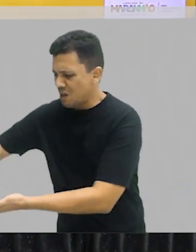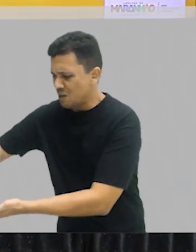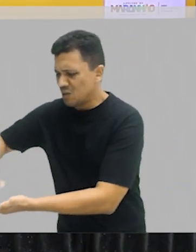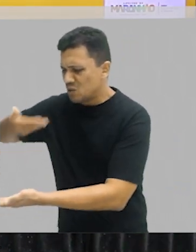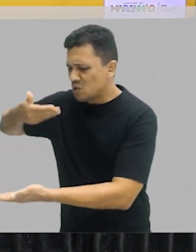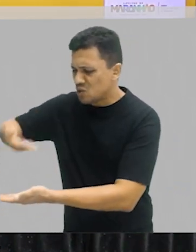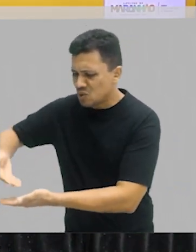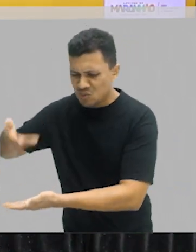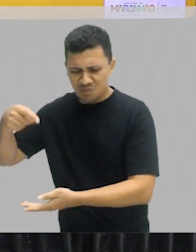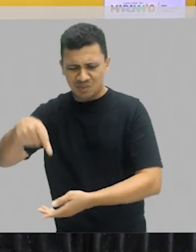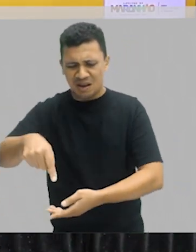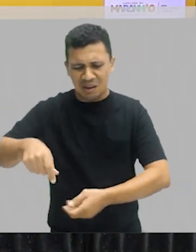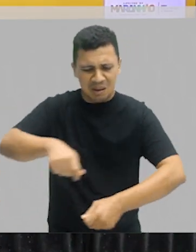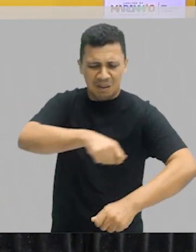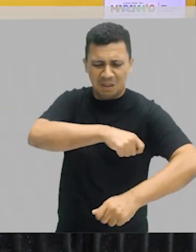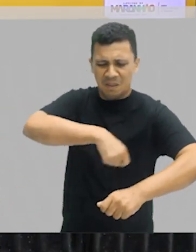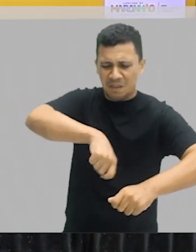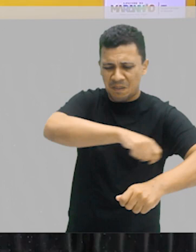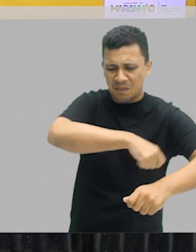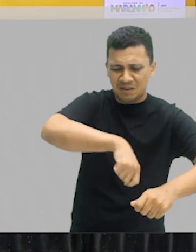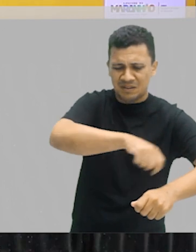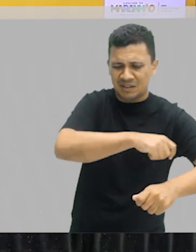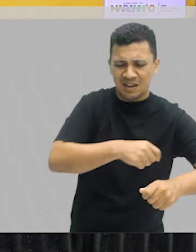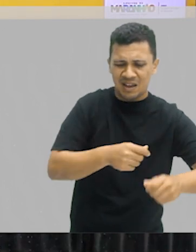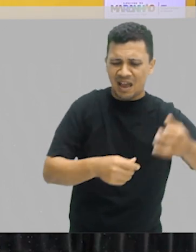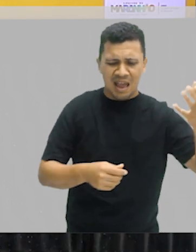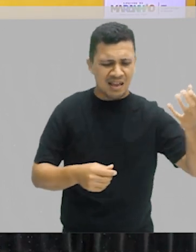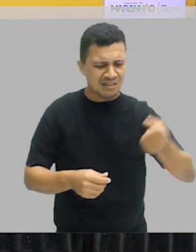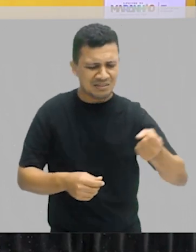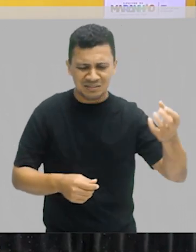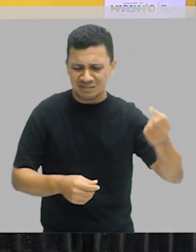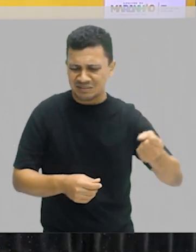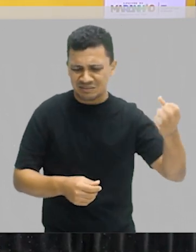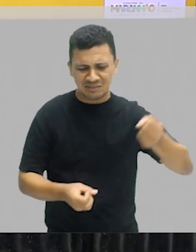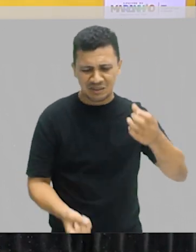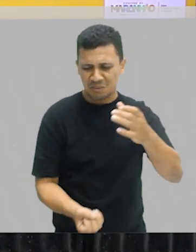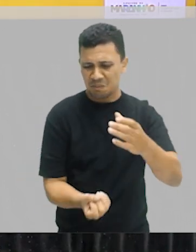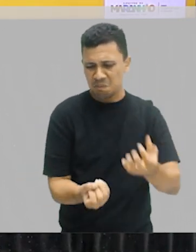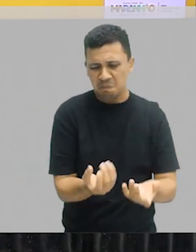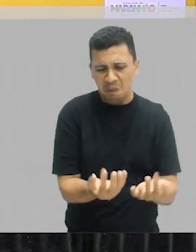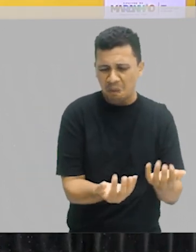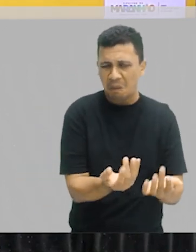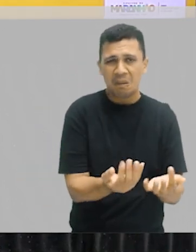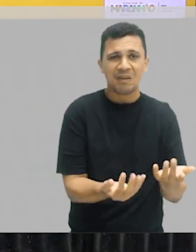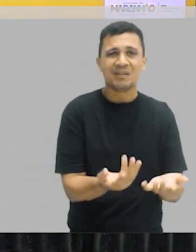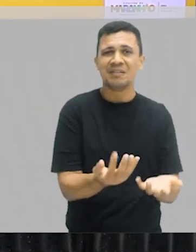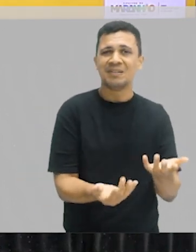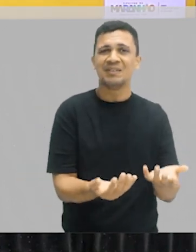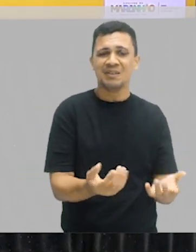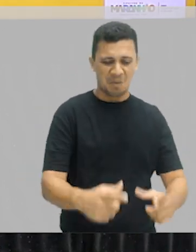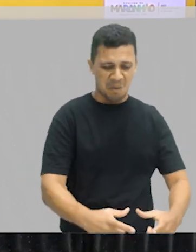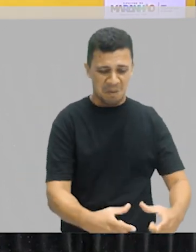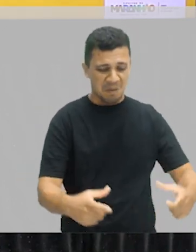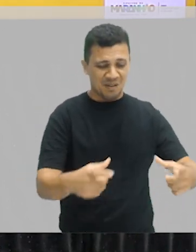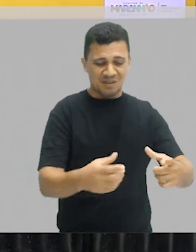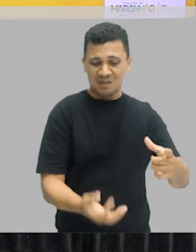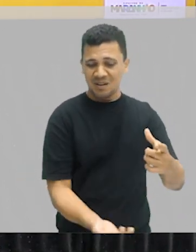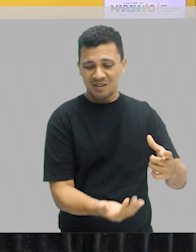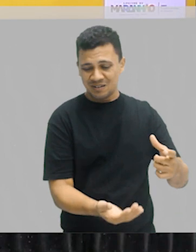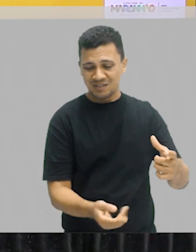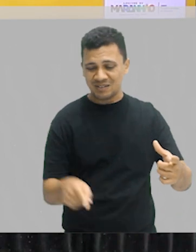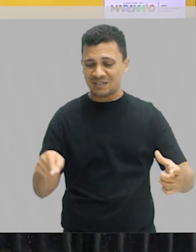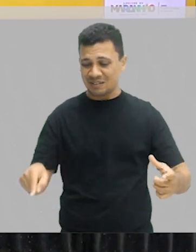estavam cozinhando e leite fervido, né? E, consequentemente, sobre